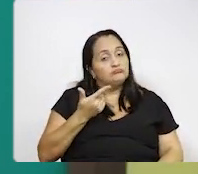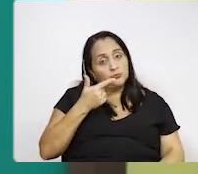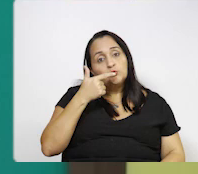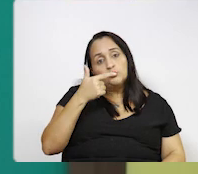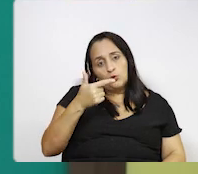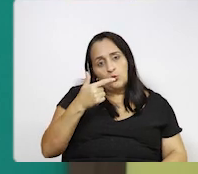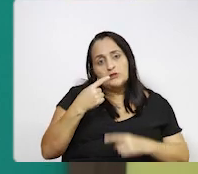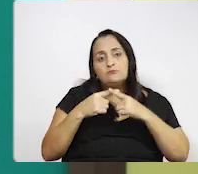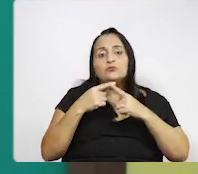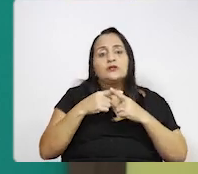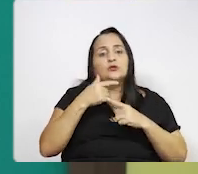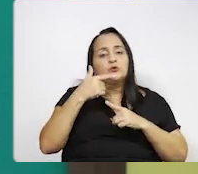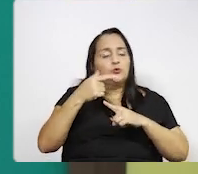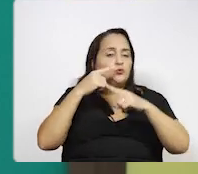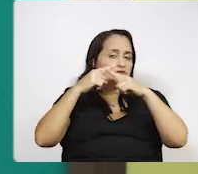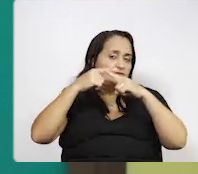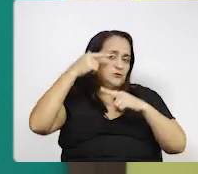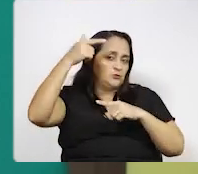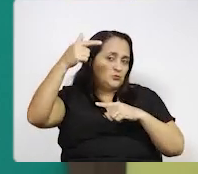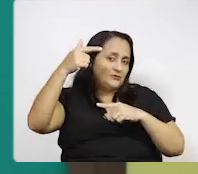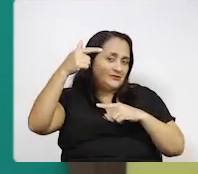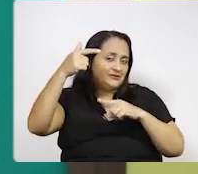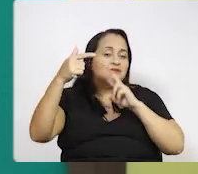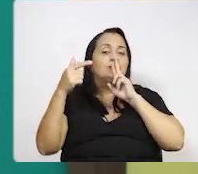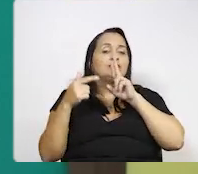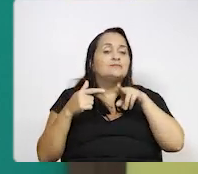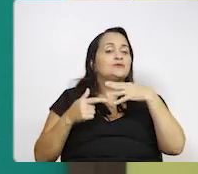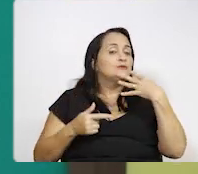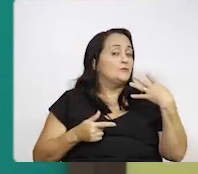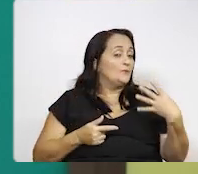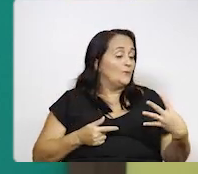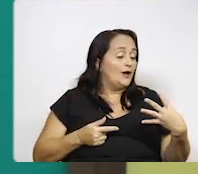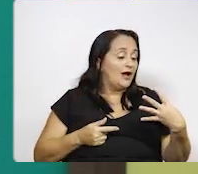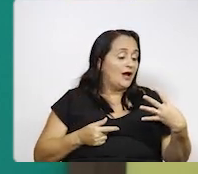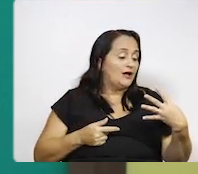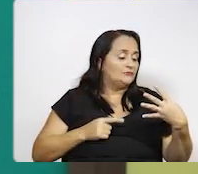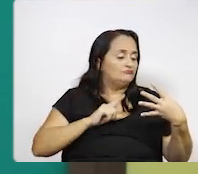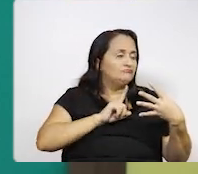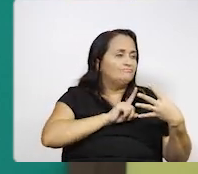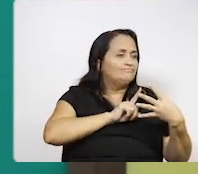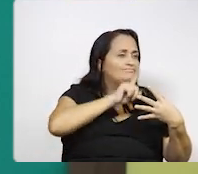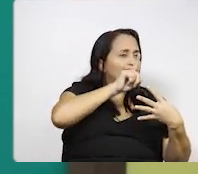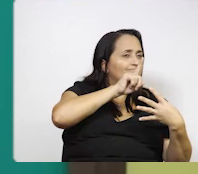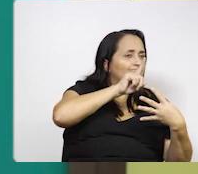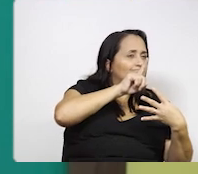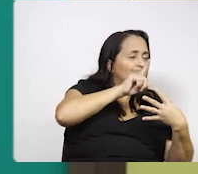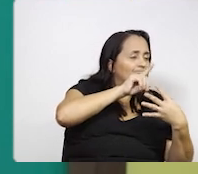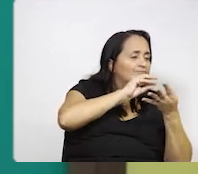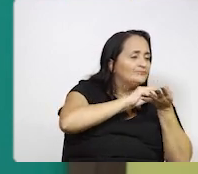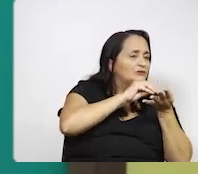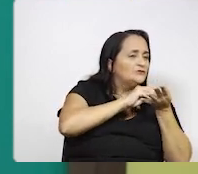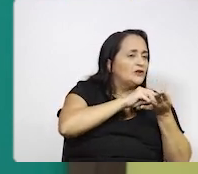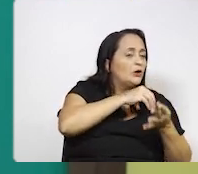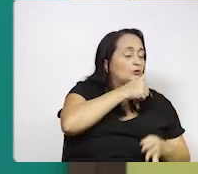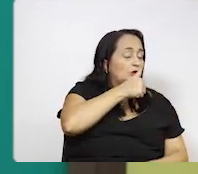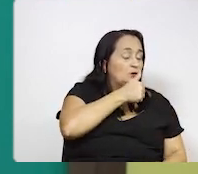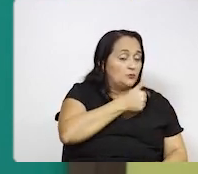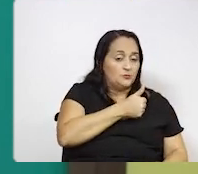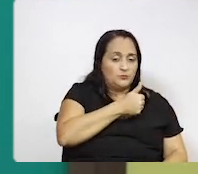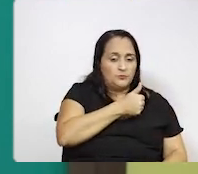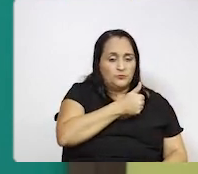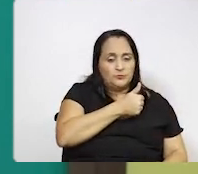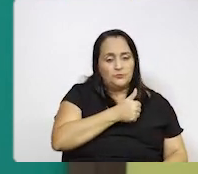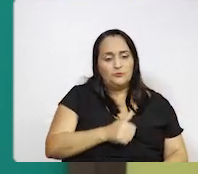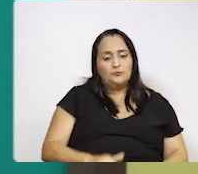Dá 2, né? Porque 2 vezes 2 dá 4. Para 5, eu preciso